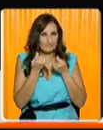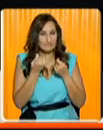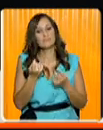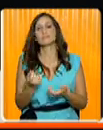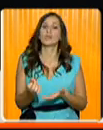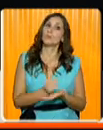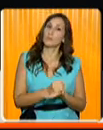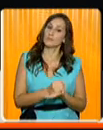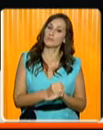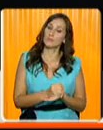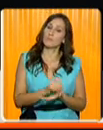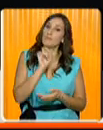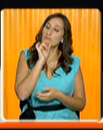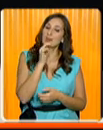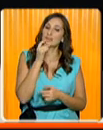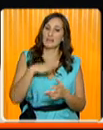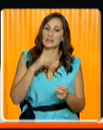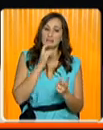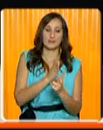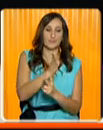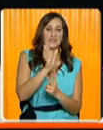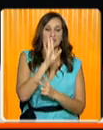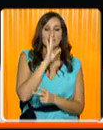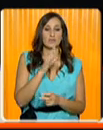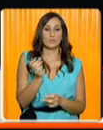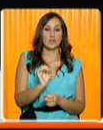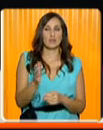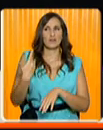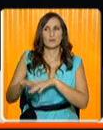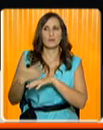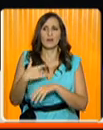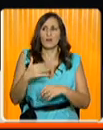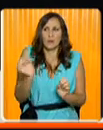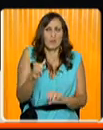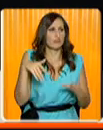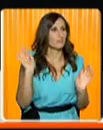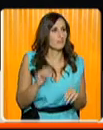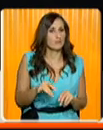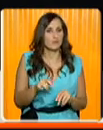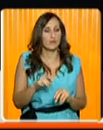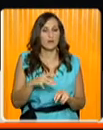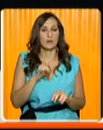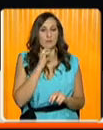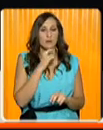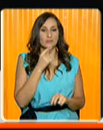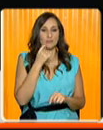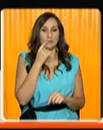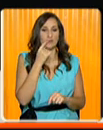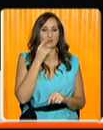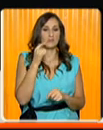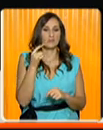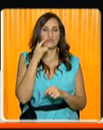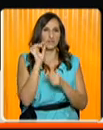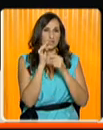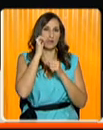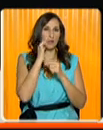Não tem nada, pode querer dizer. Soro não tem nada a despachar, já não tem nada. Olha, pode ter um jogar da boca aqui, não tem